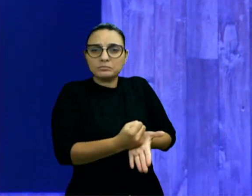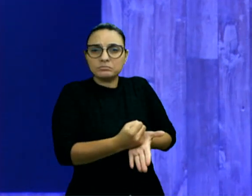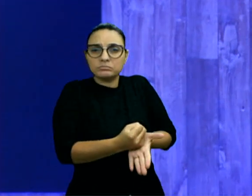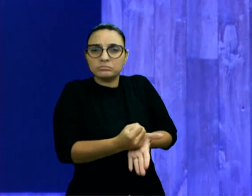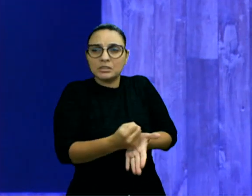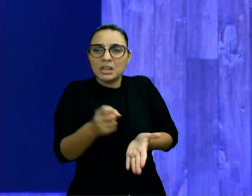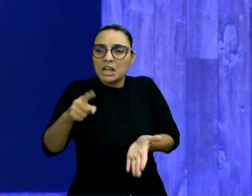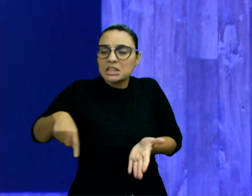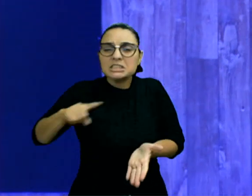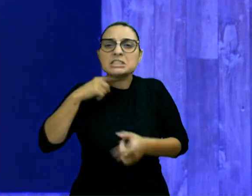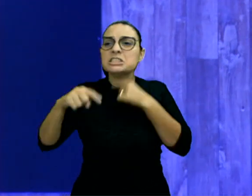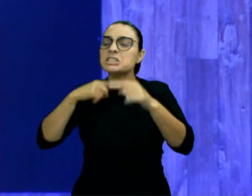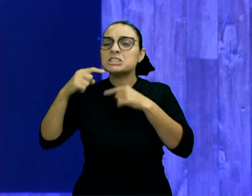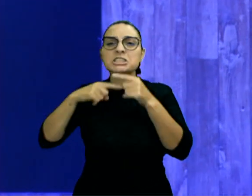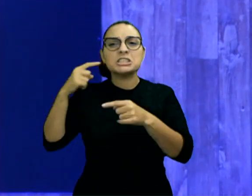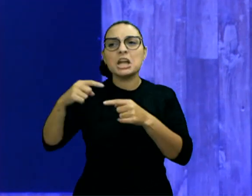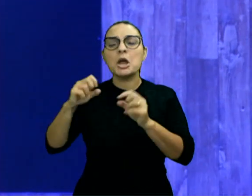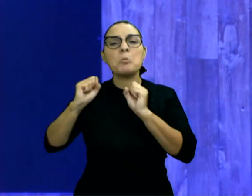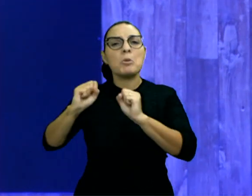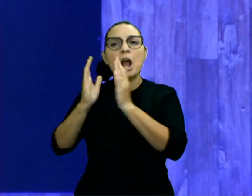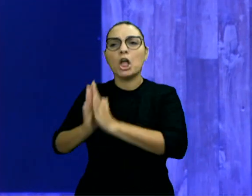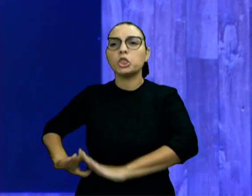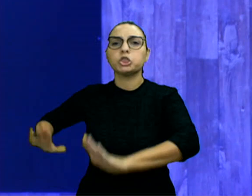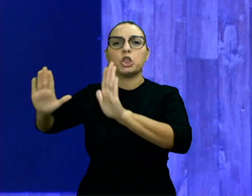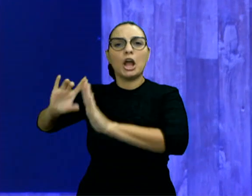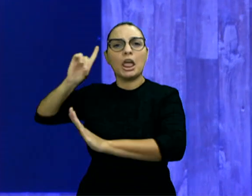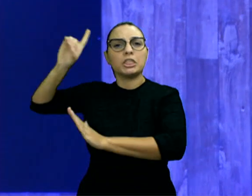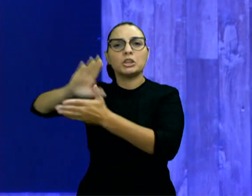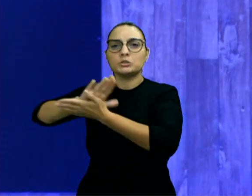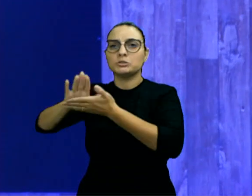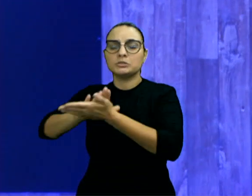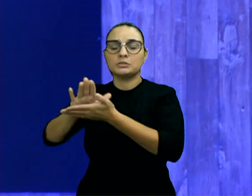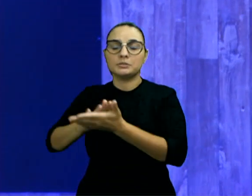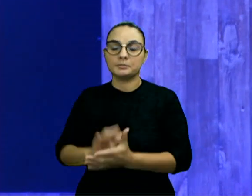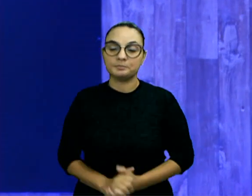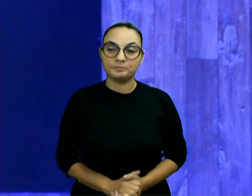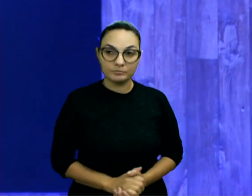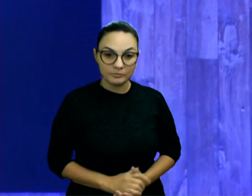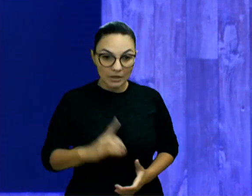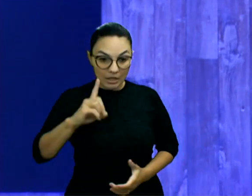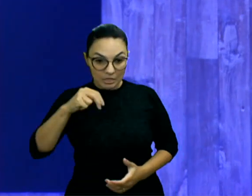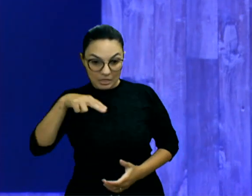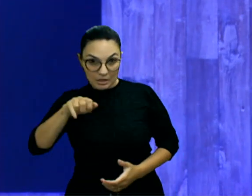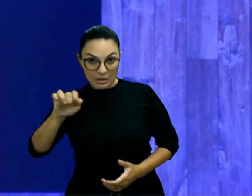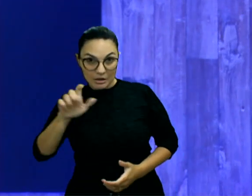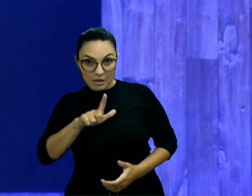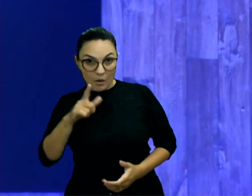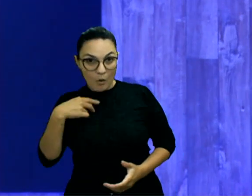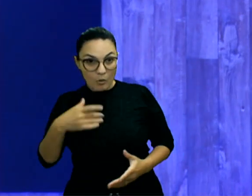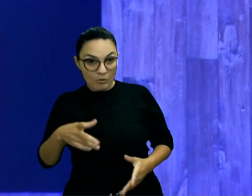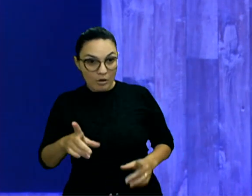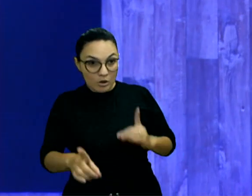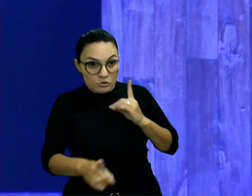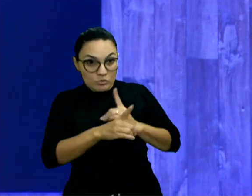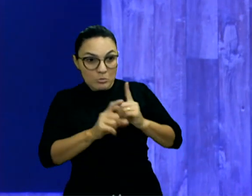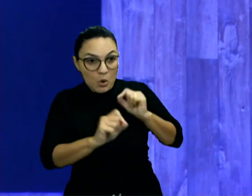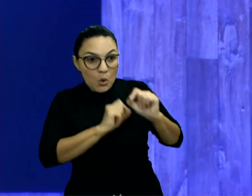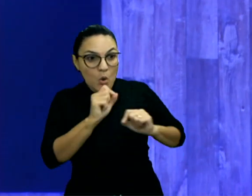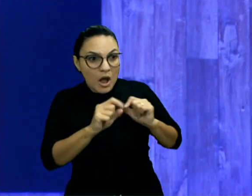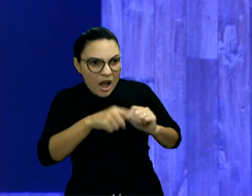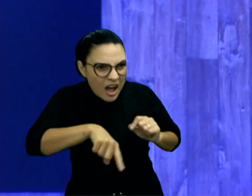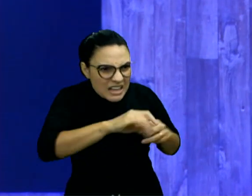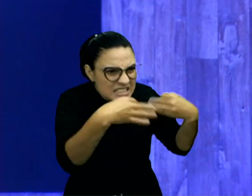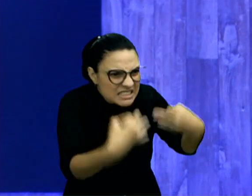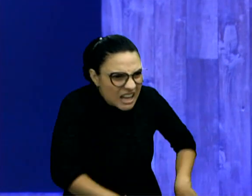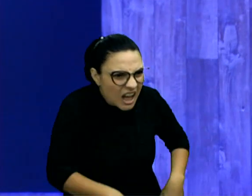sido publicado, foi para casa, para o seu quarto, no andar de cima, onde as janelas davam